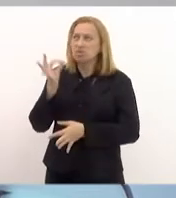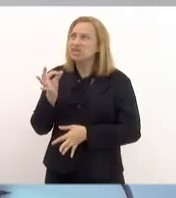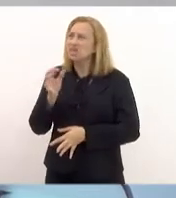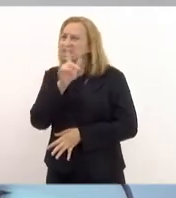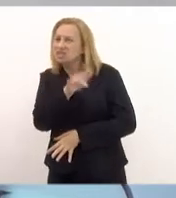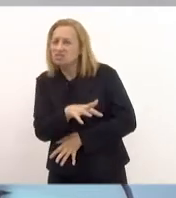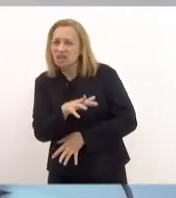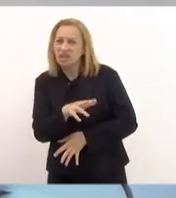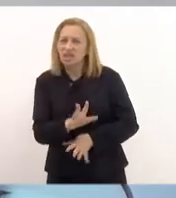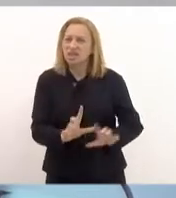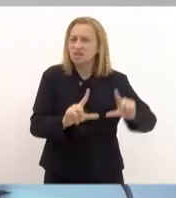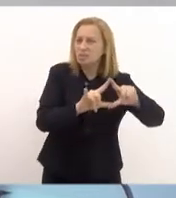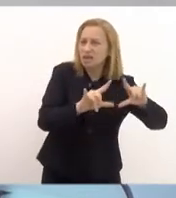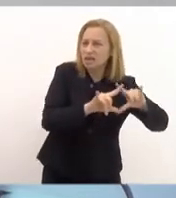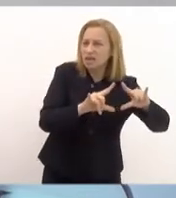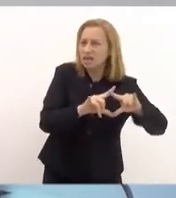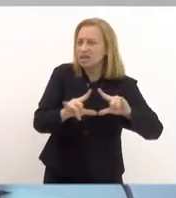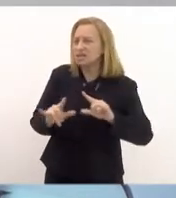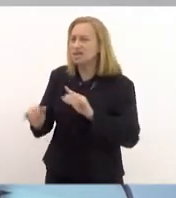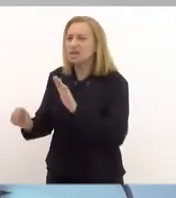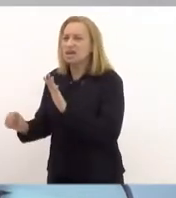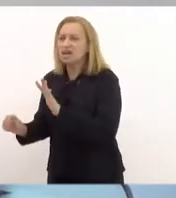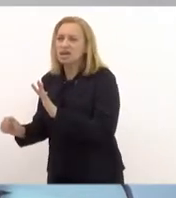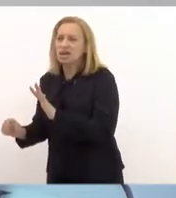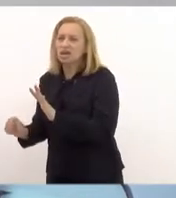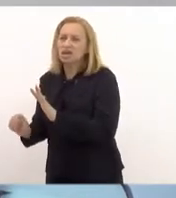narco, milícia, se é tudo não mais uma